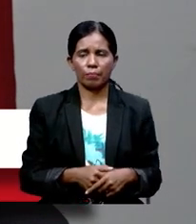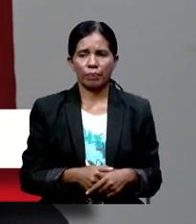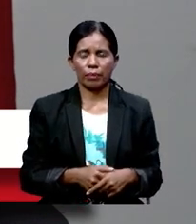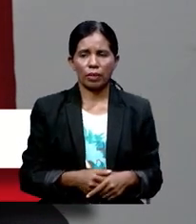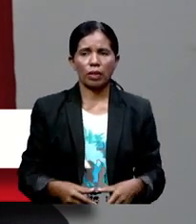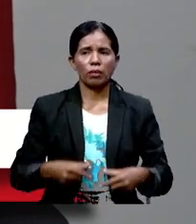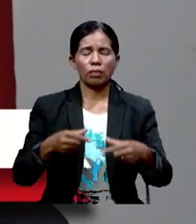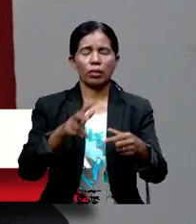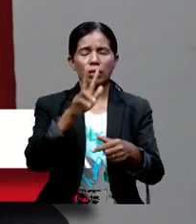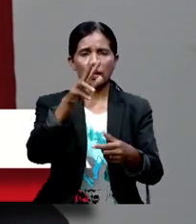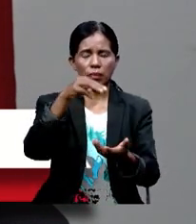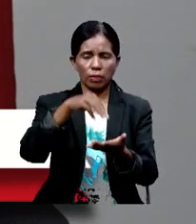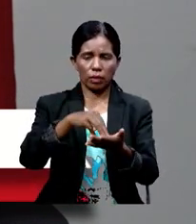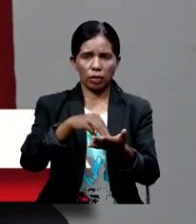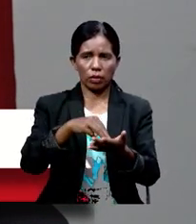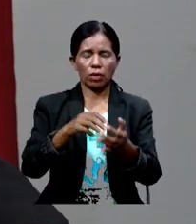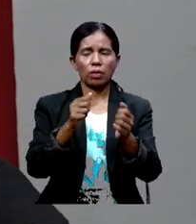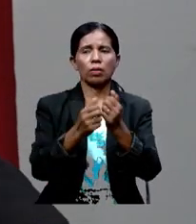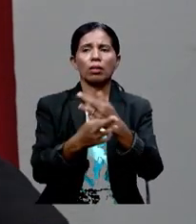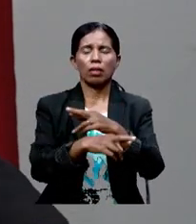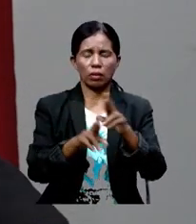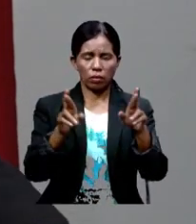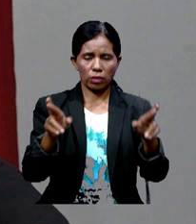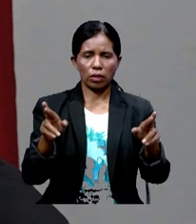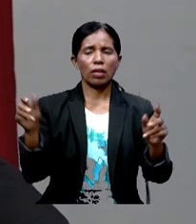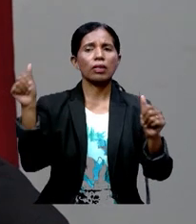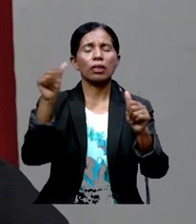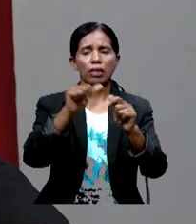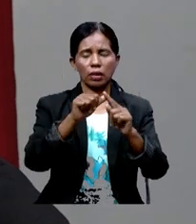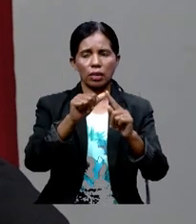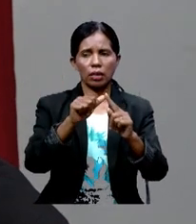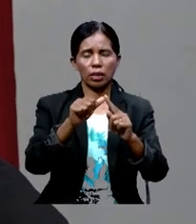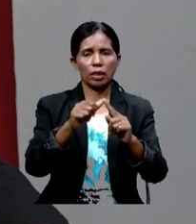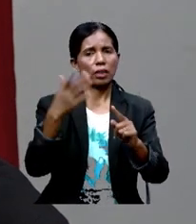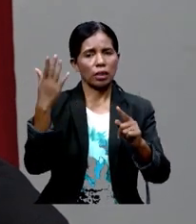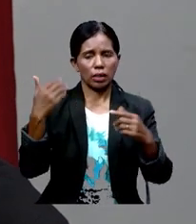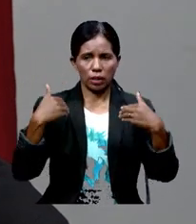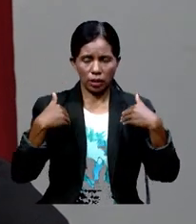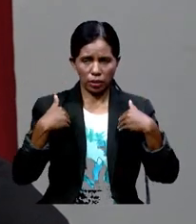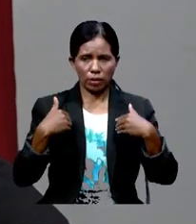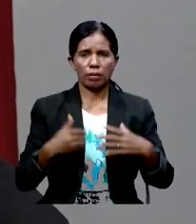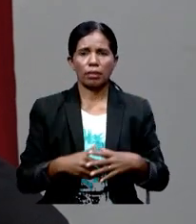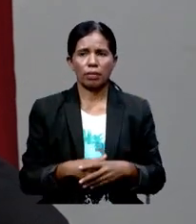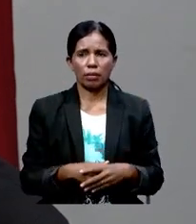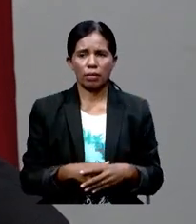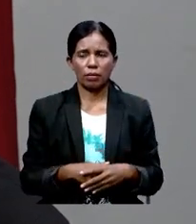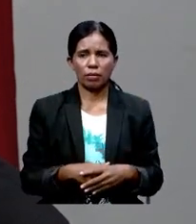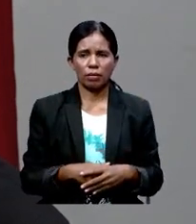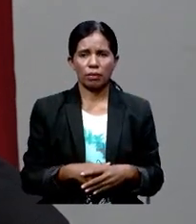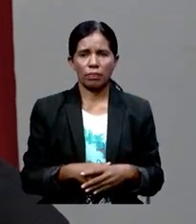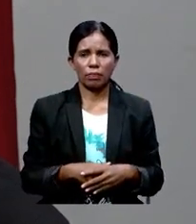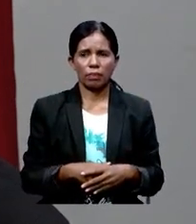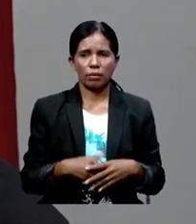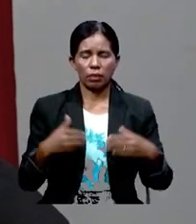Atribuição 3 milhão nebe bati anane ho ni resultado nebe makatinzi ne. Ihana Iha ona